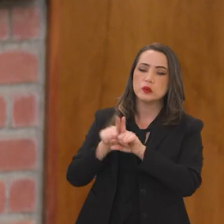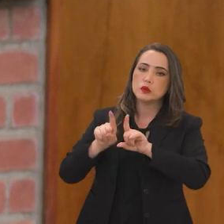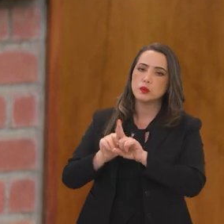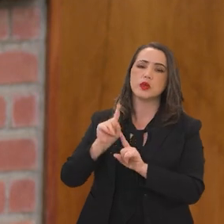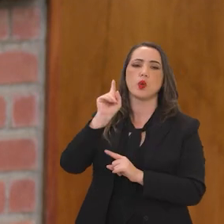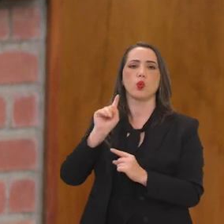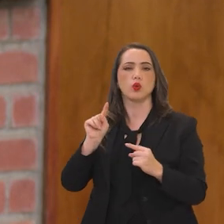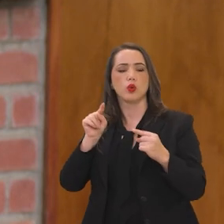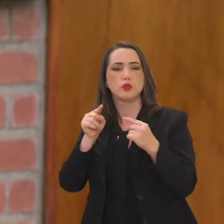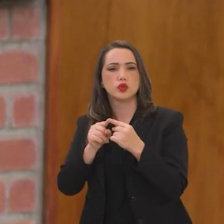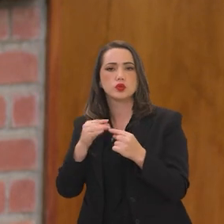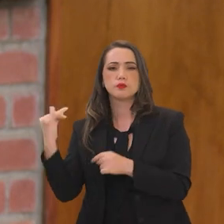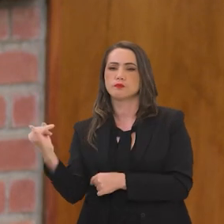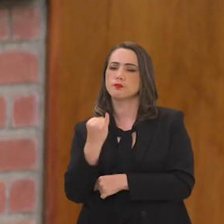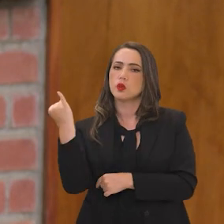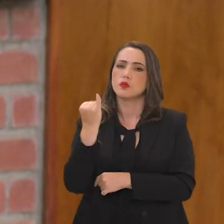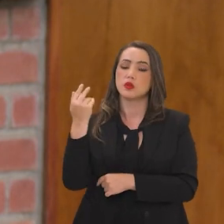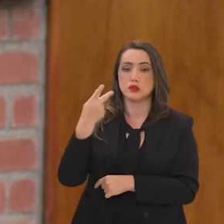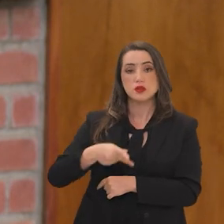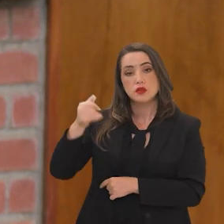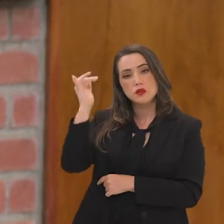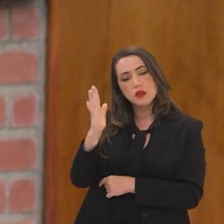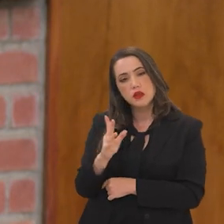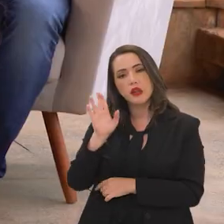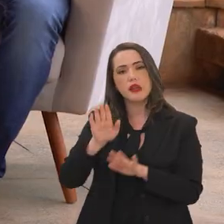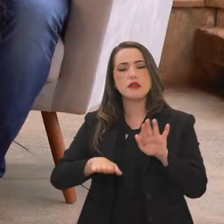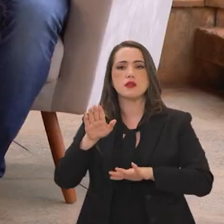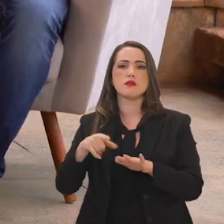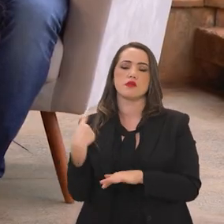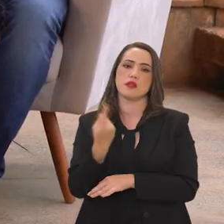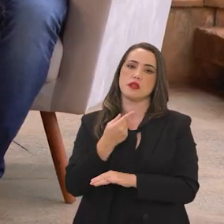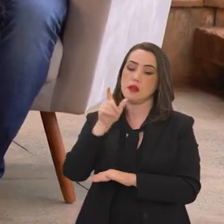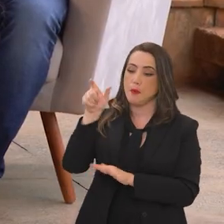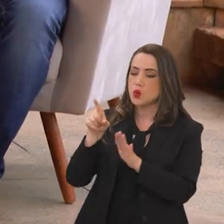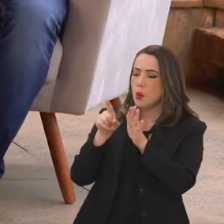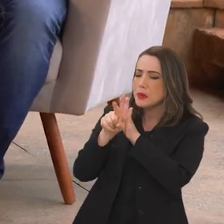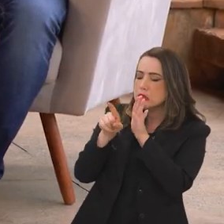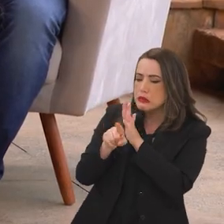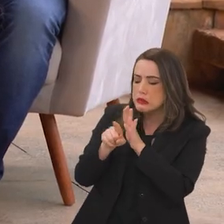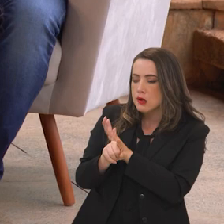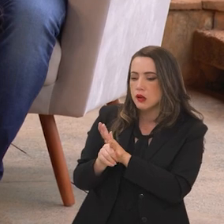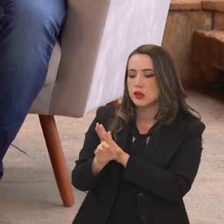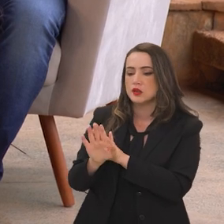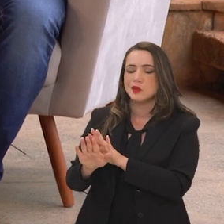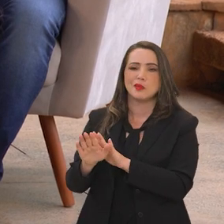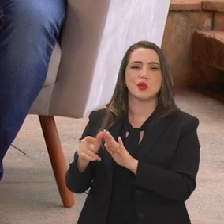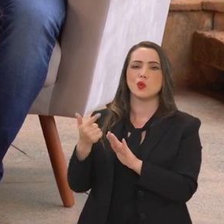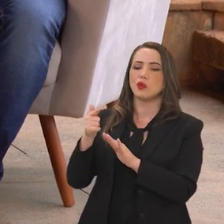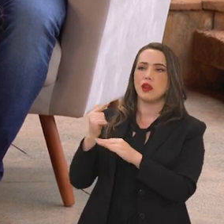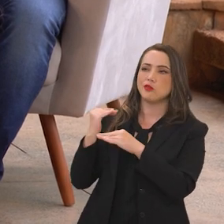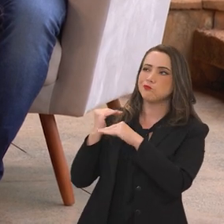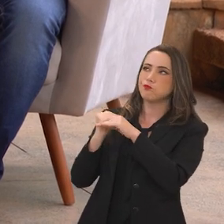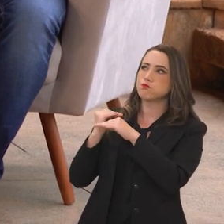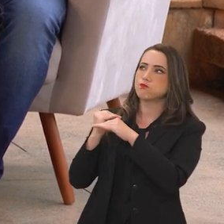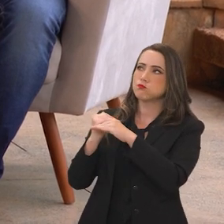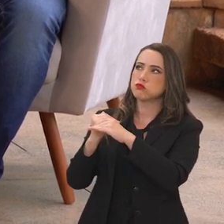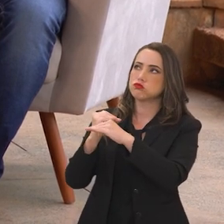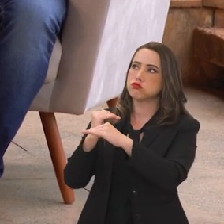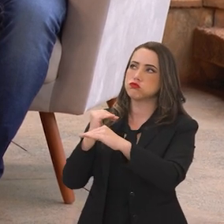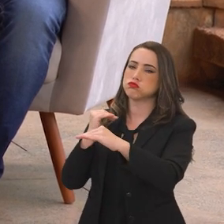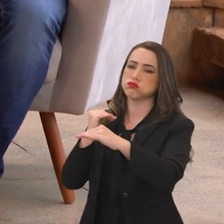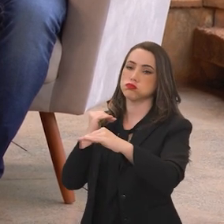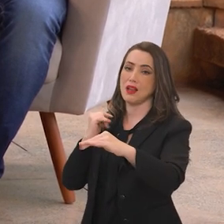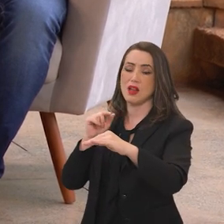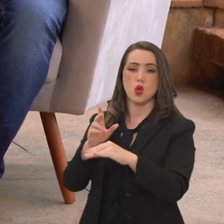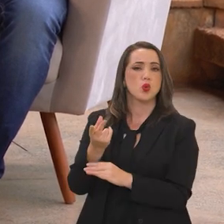principais voltando para um aspecto importante do Brasil é que muitas vezes o pesquisador ele não tem essa estabilidade não é só questão